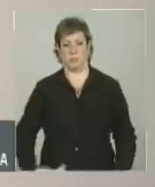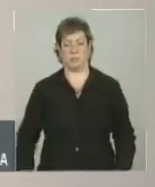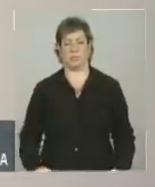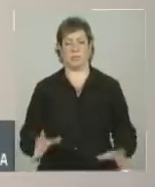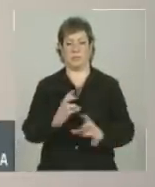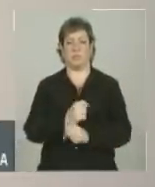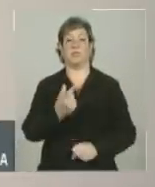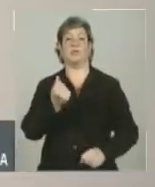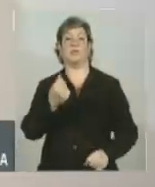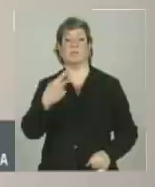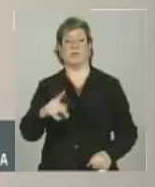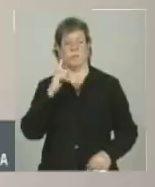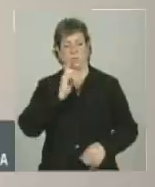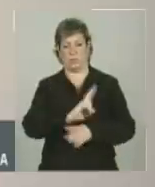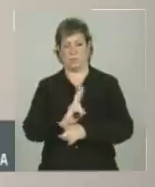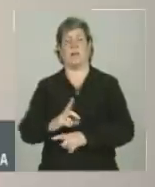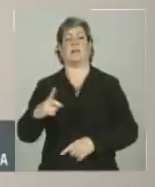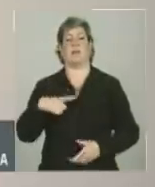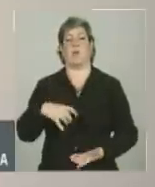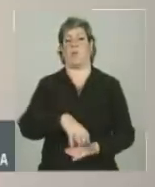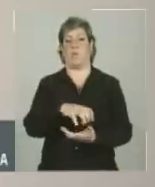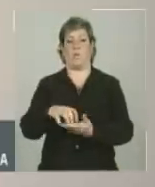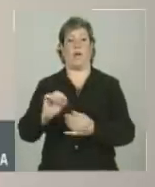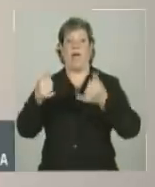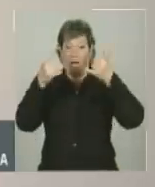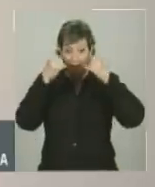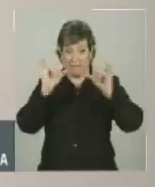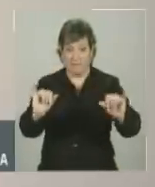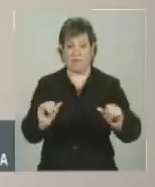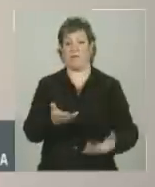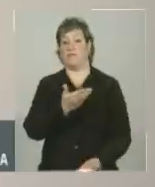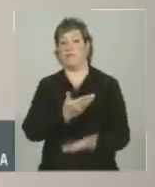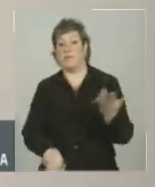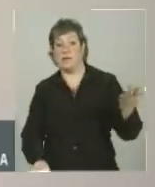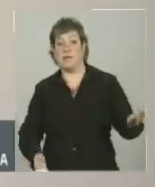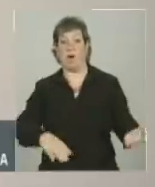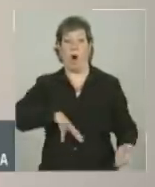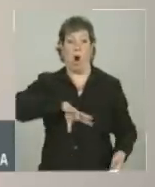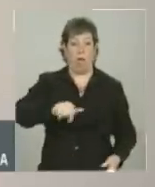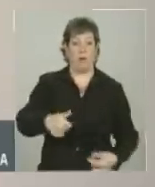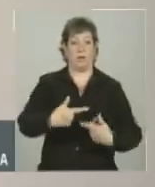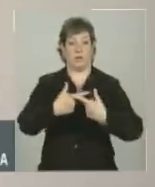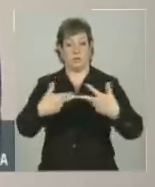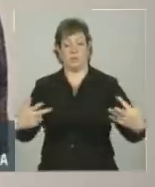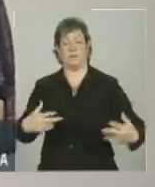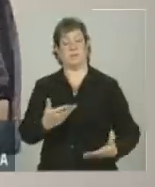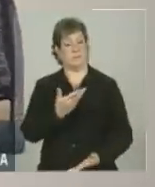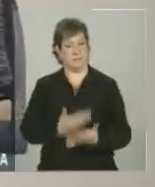mais preparadas para evitar desvios e punir sua